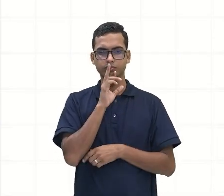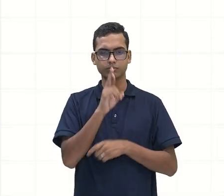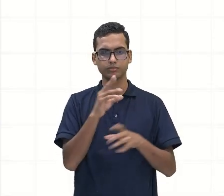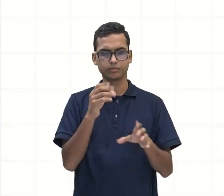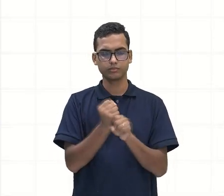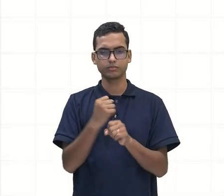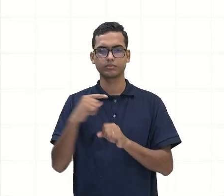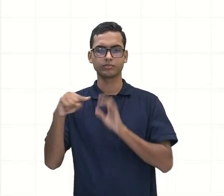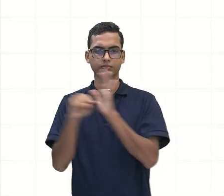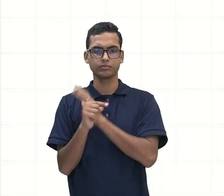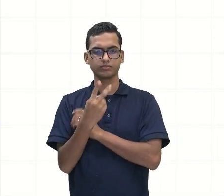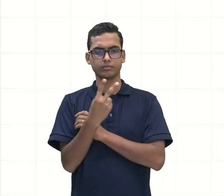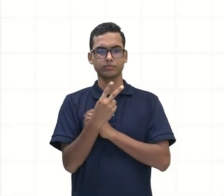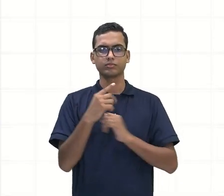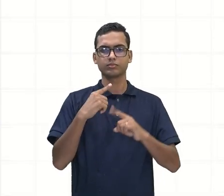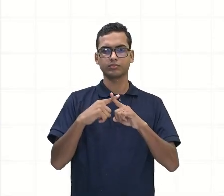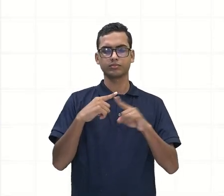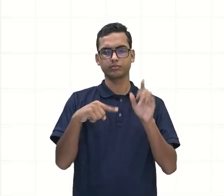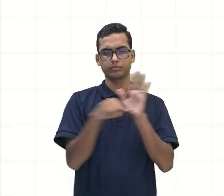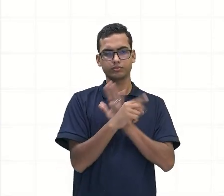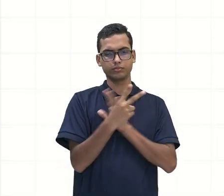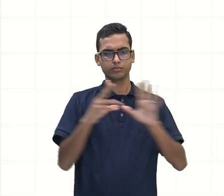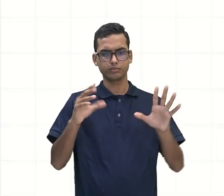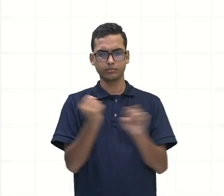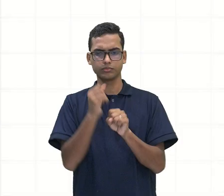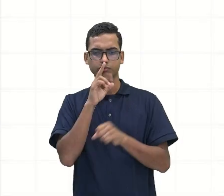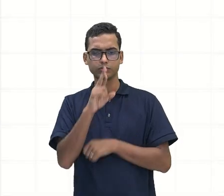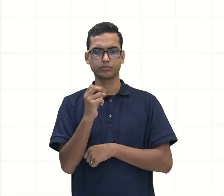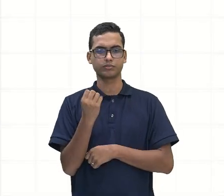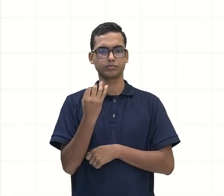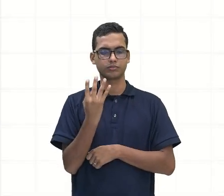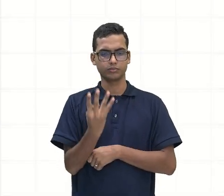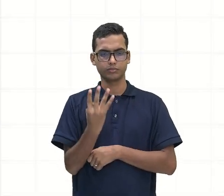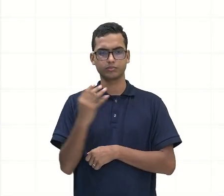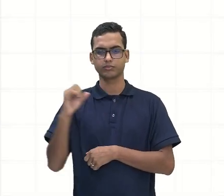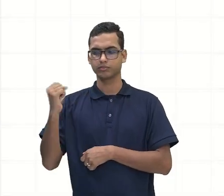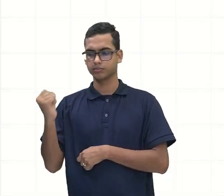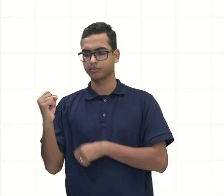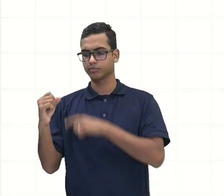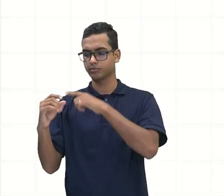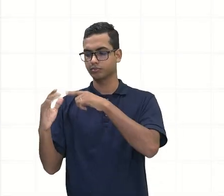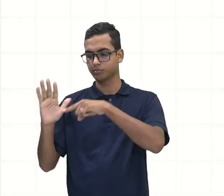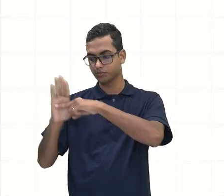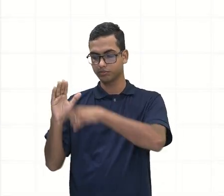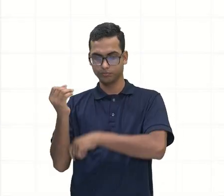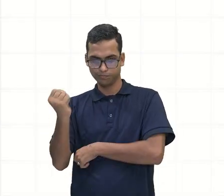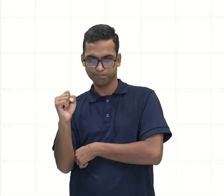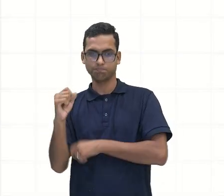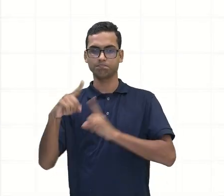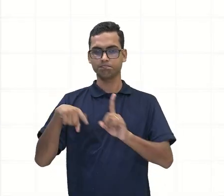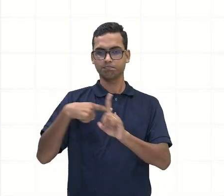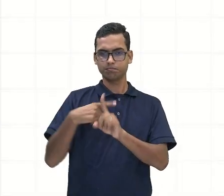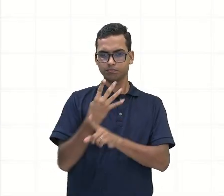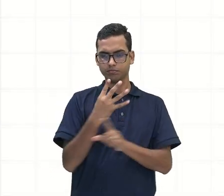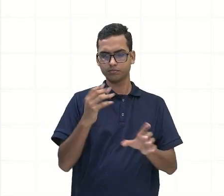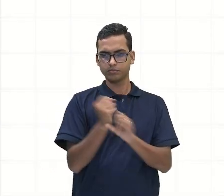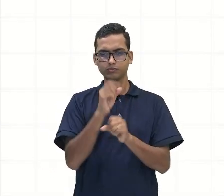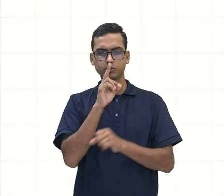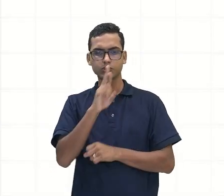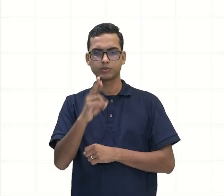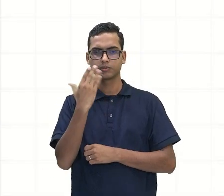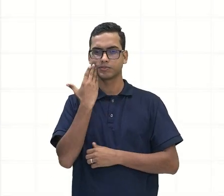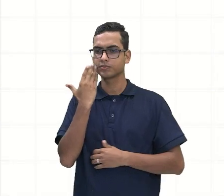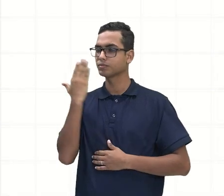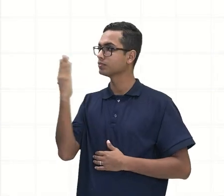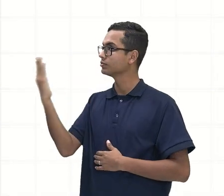E nessa divisão de menos 8 mais 4, nessa soma aqui, o resultado vai ser